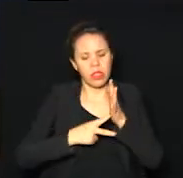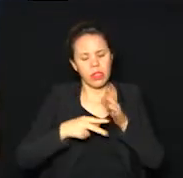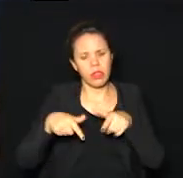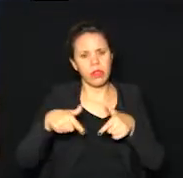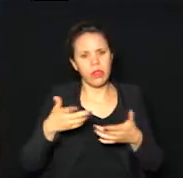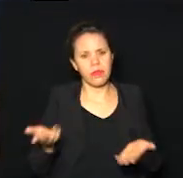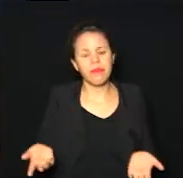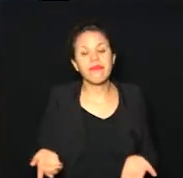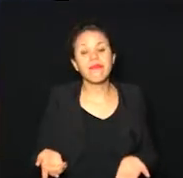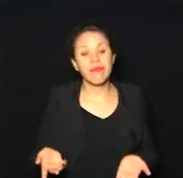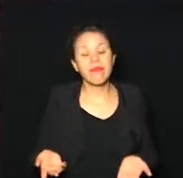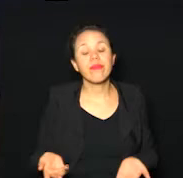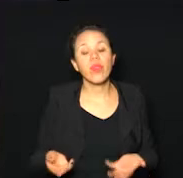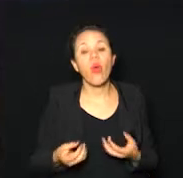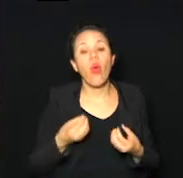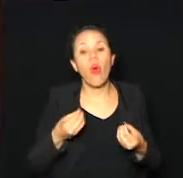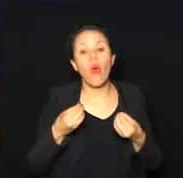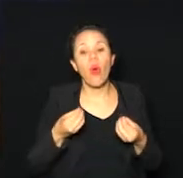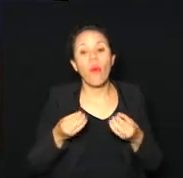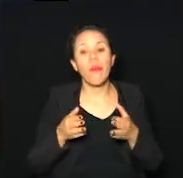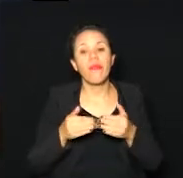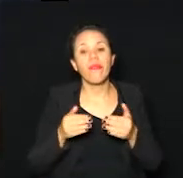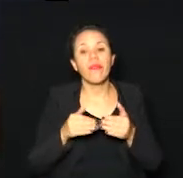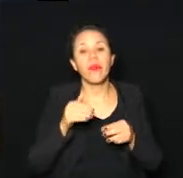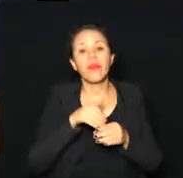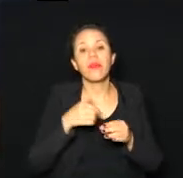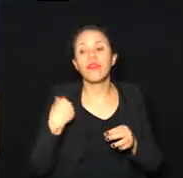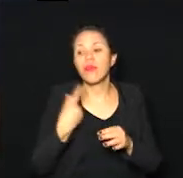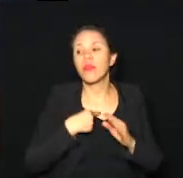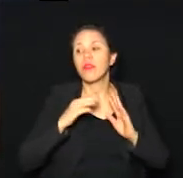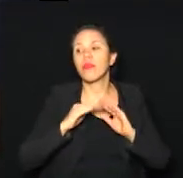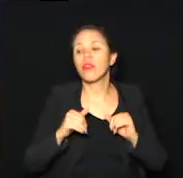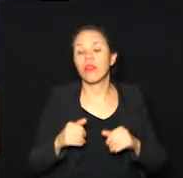trabalhador? Como é que eles vão pedir voto para a gente em novembro, doutora?